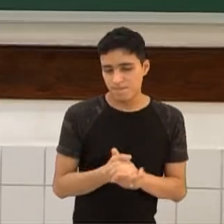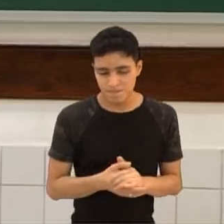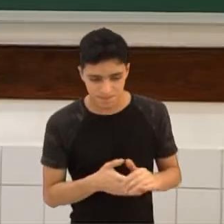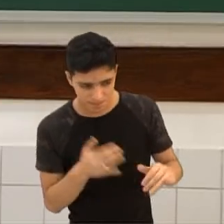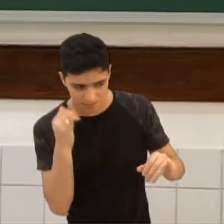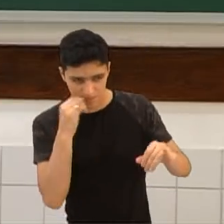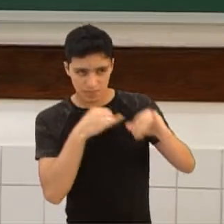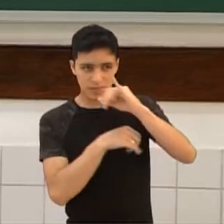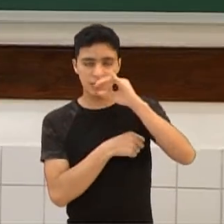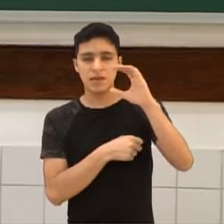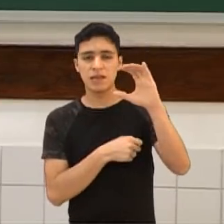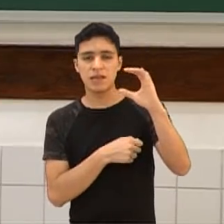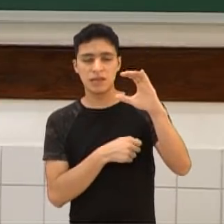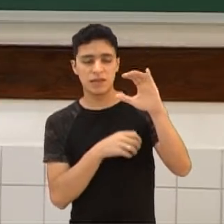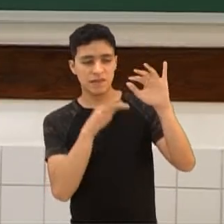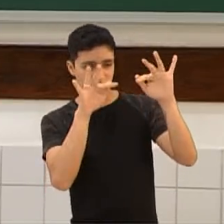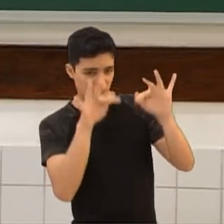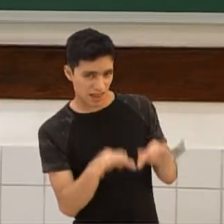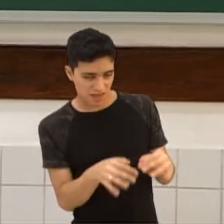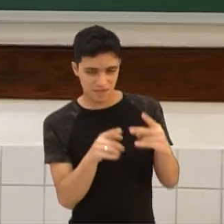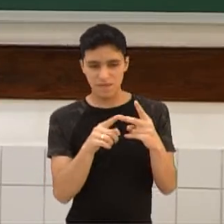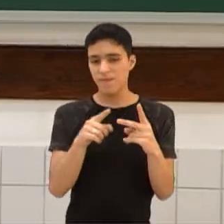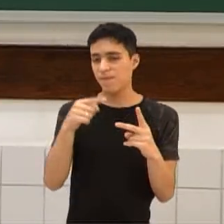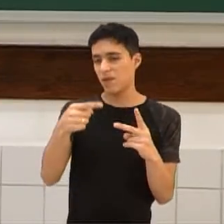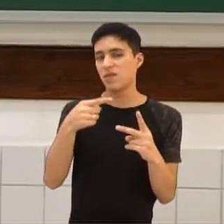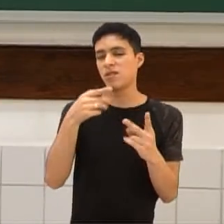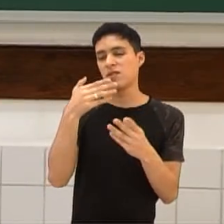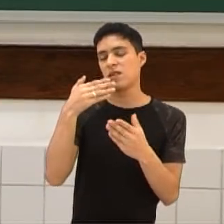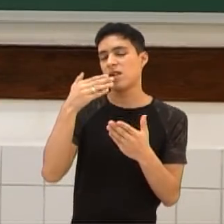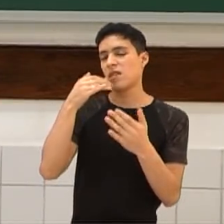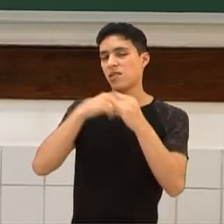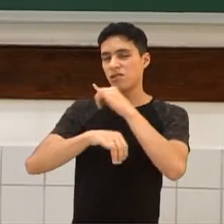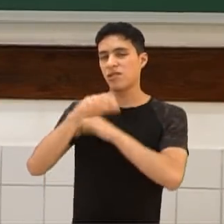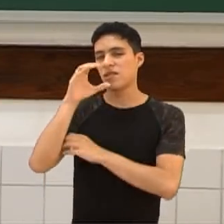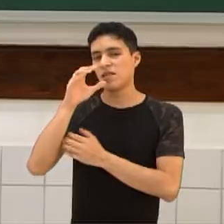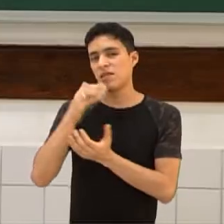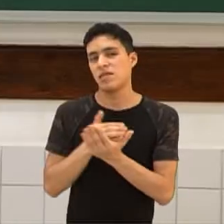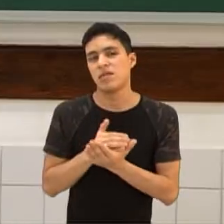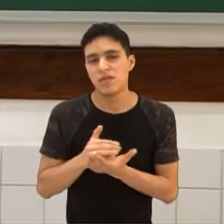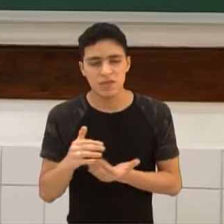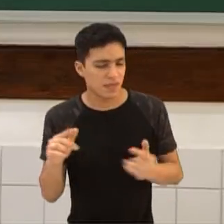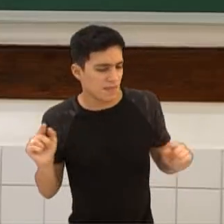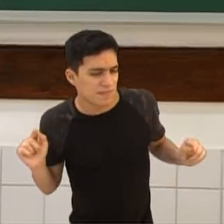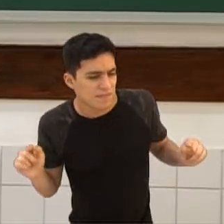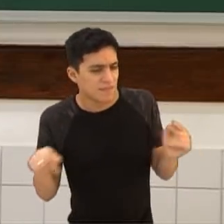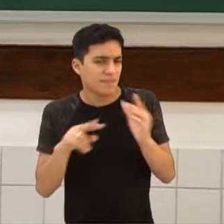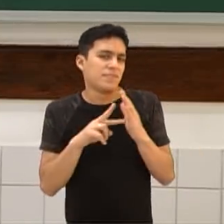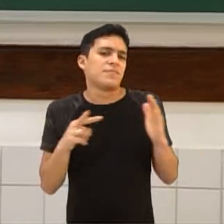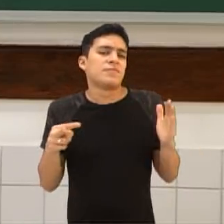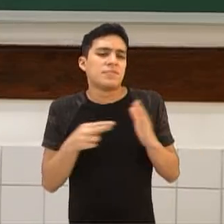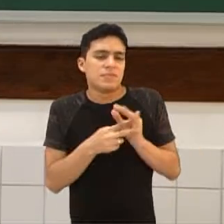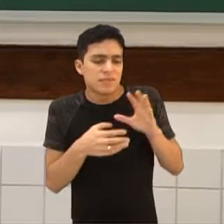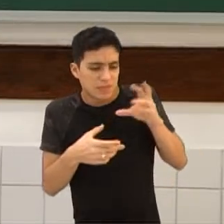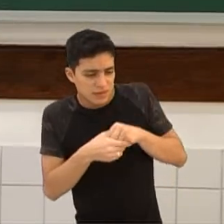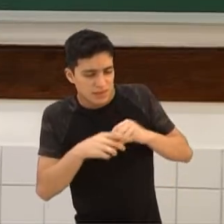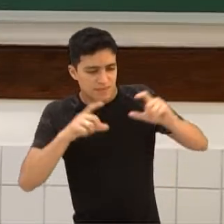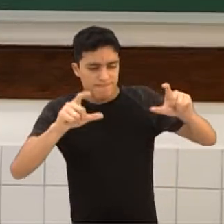energia cinética final menos energia cinética inicial. Ou seja, eu vou colocar tudo num termo só.